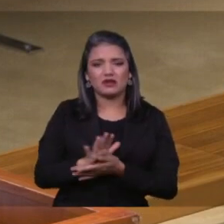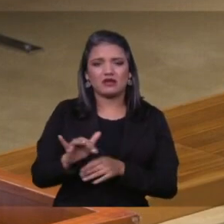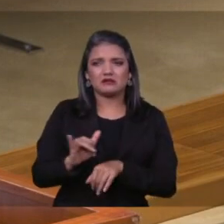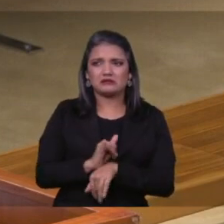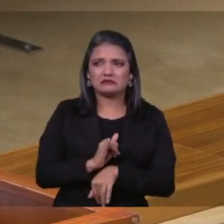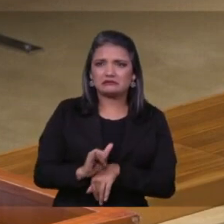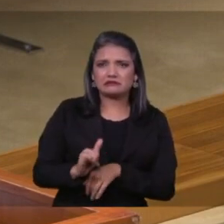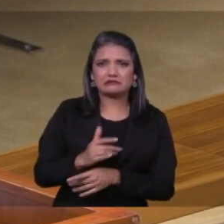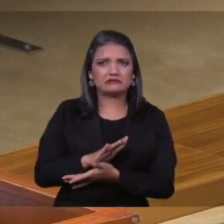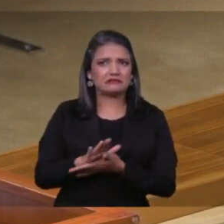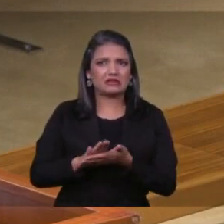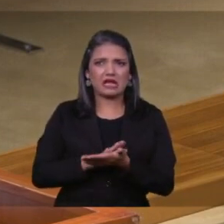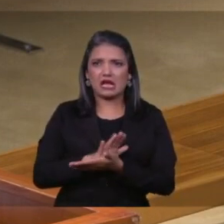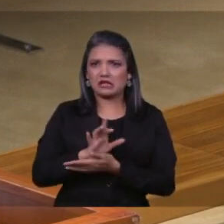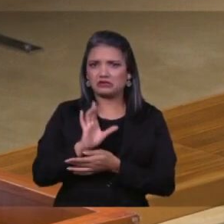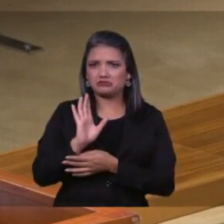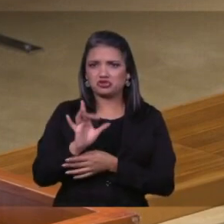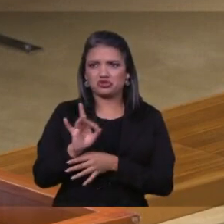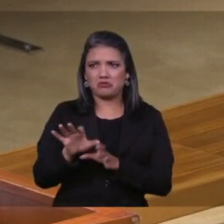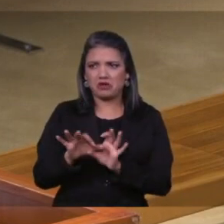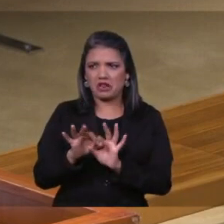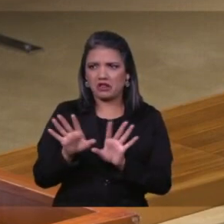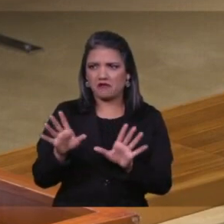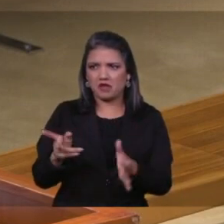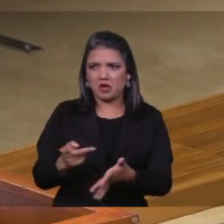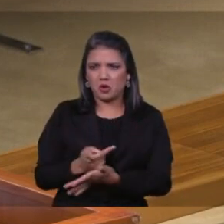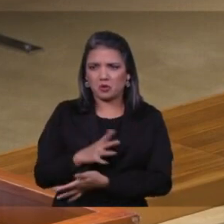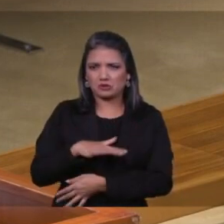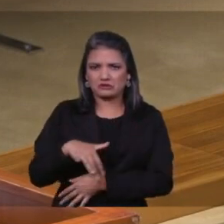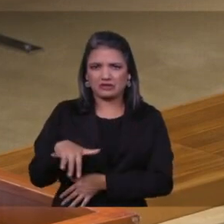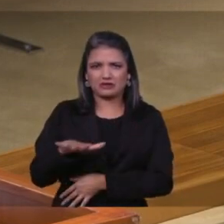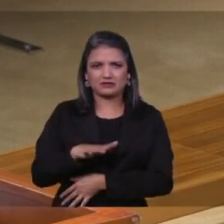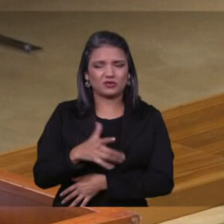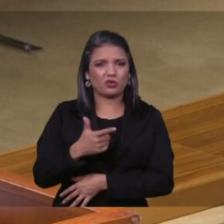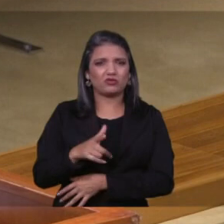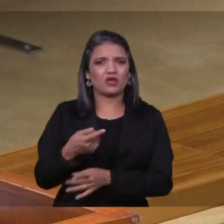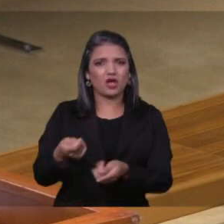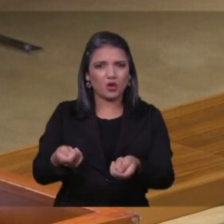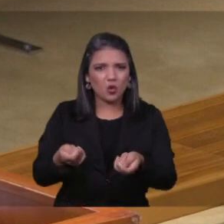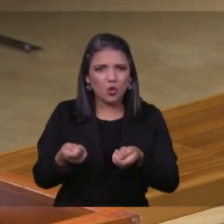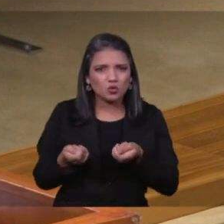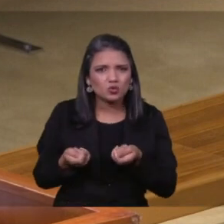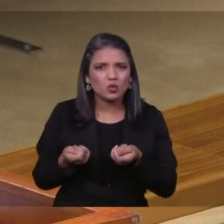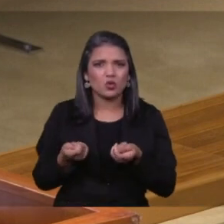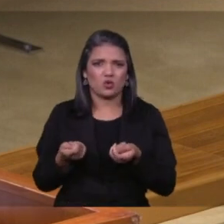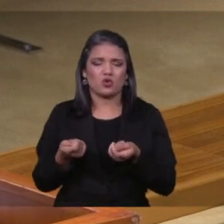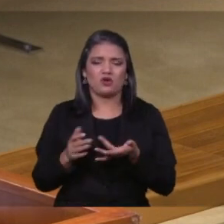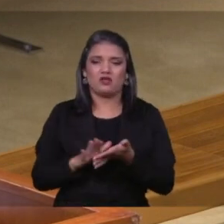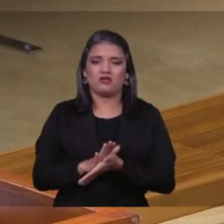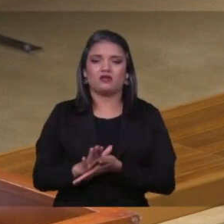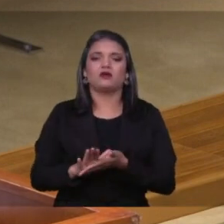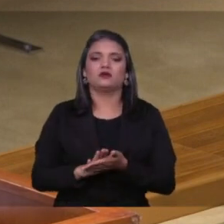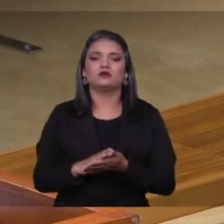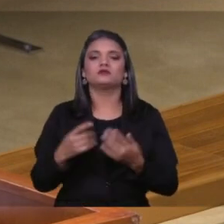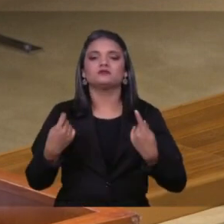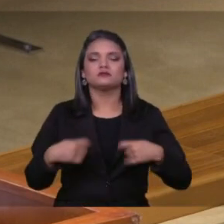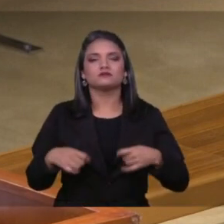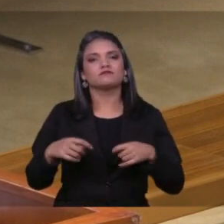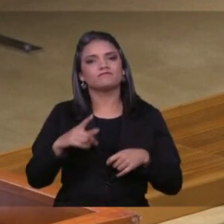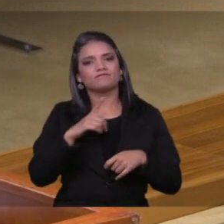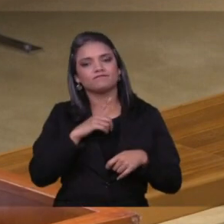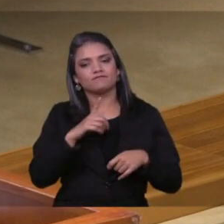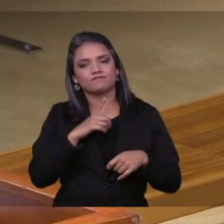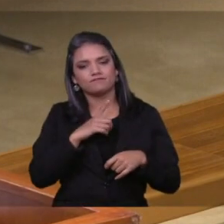RIMA e outros, com a seriedade e a importância que tem que ter, de pequenas e médias